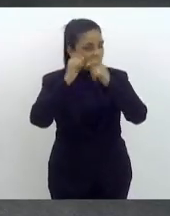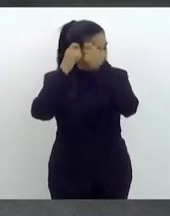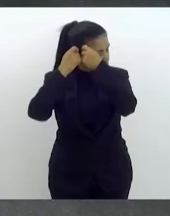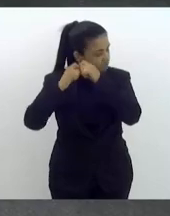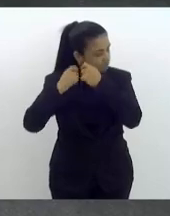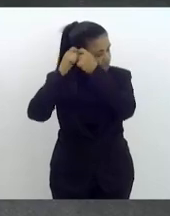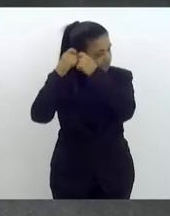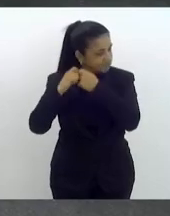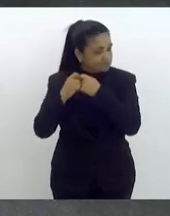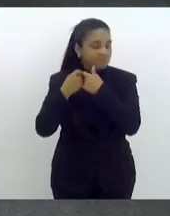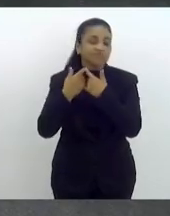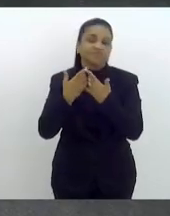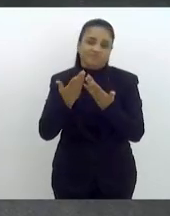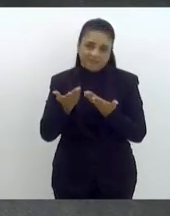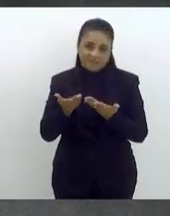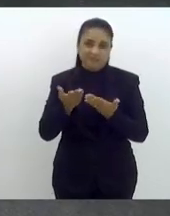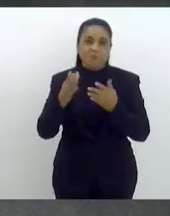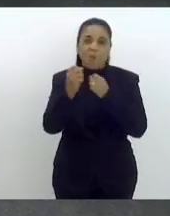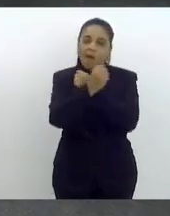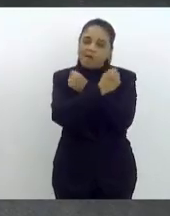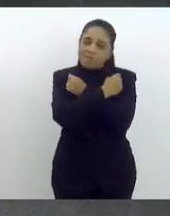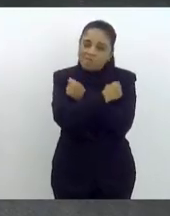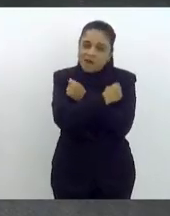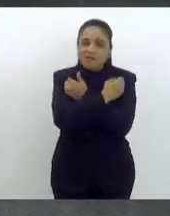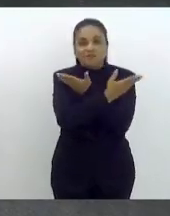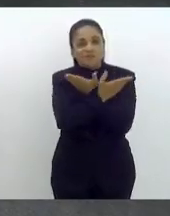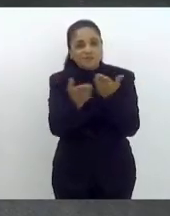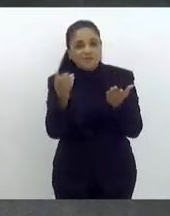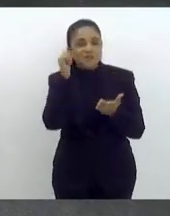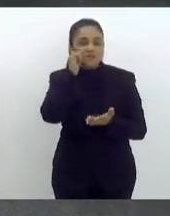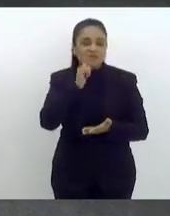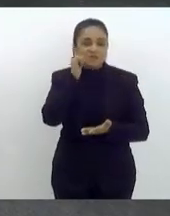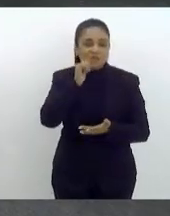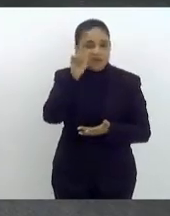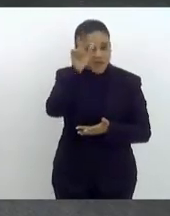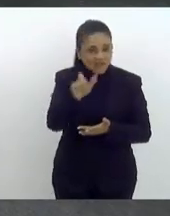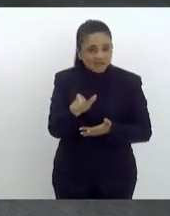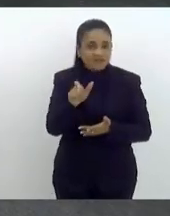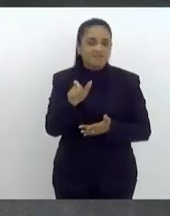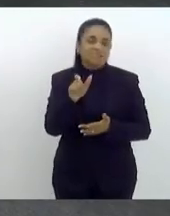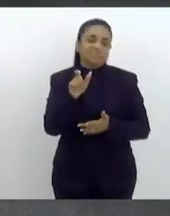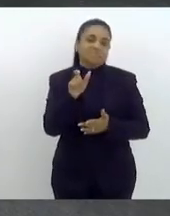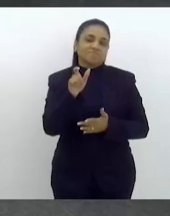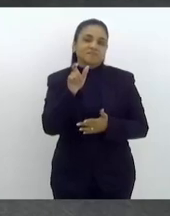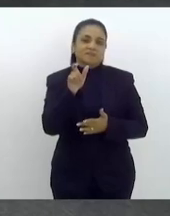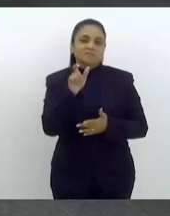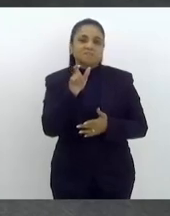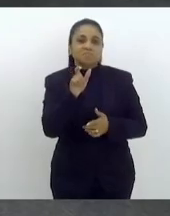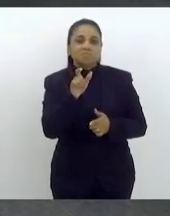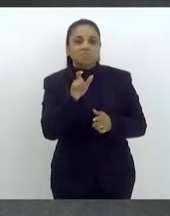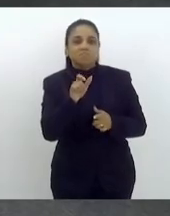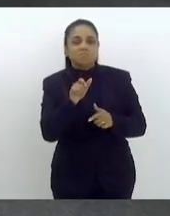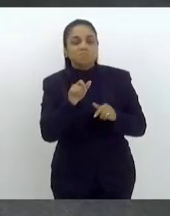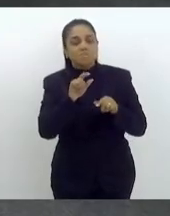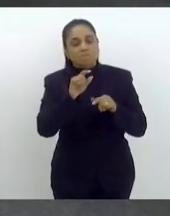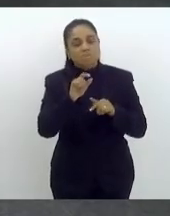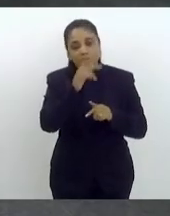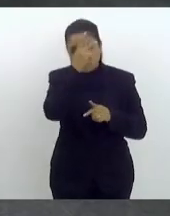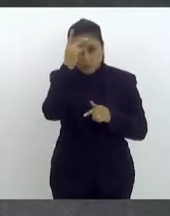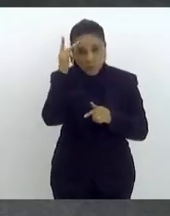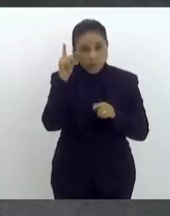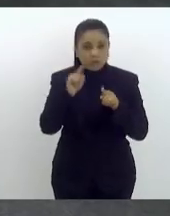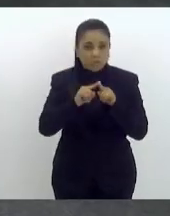fica aqui o meu abraço em todas as mulheres em todas as pessoas que usam a arte de trançar com cuidado